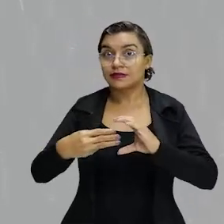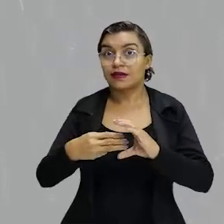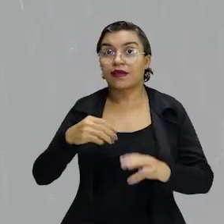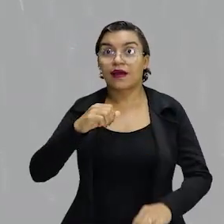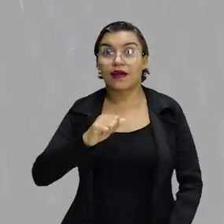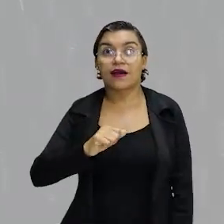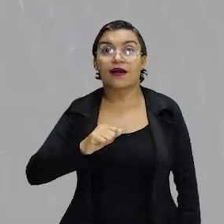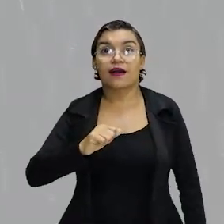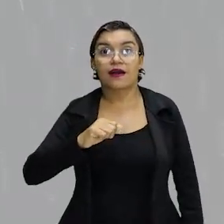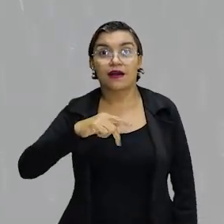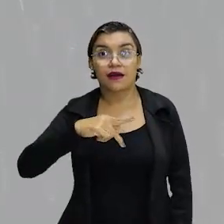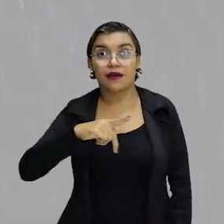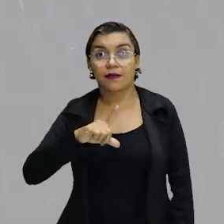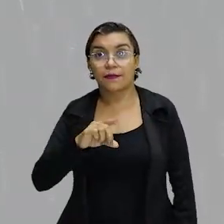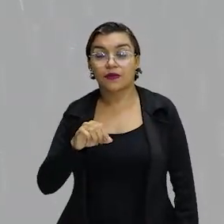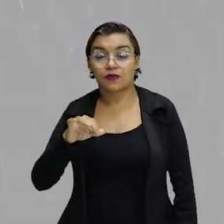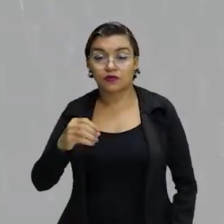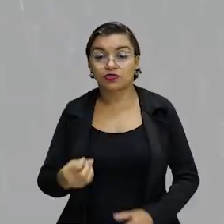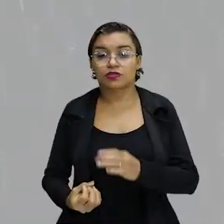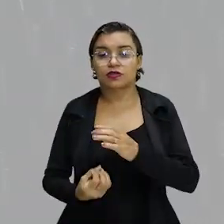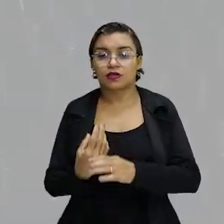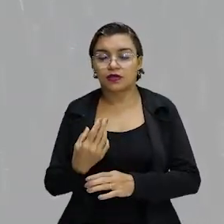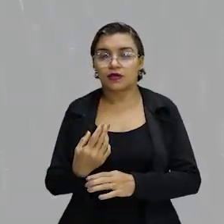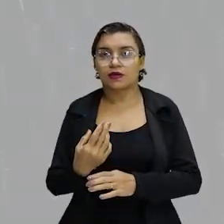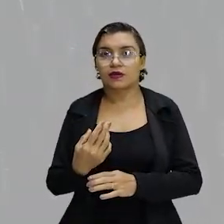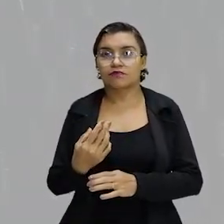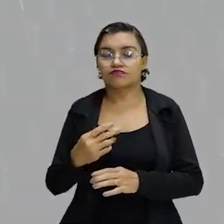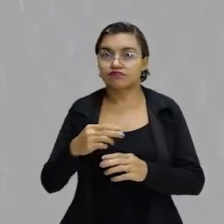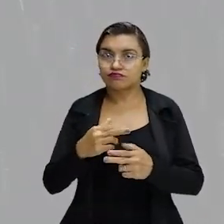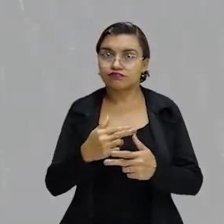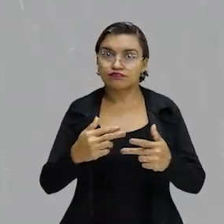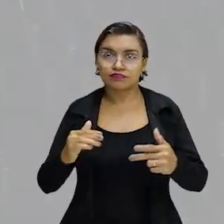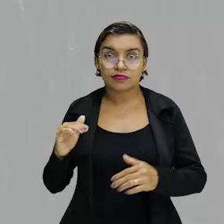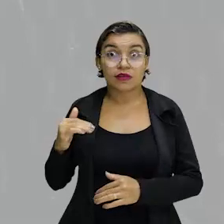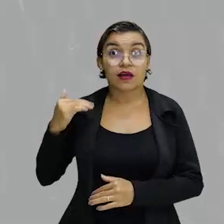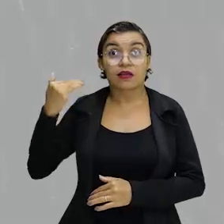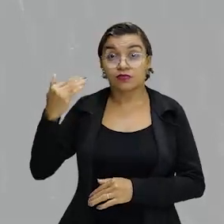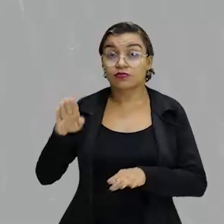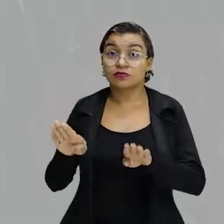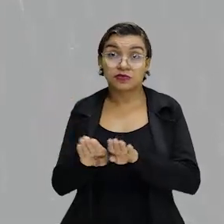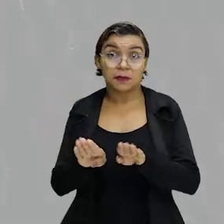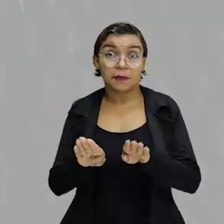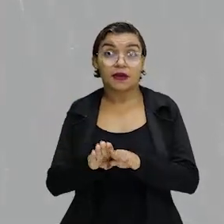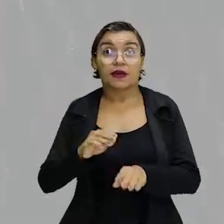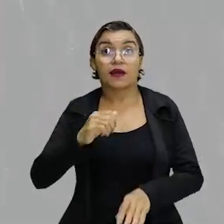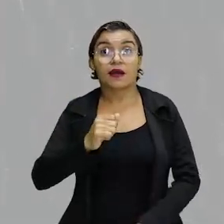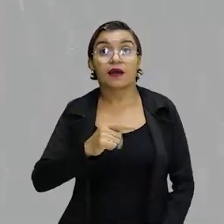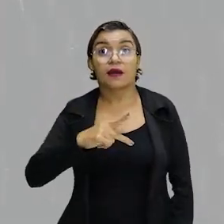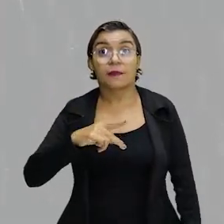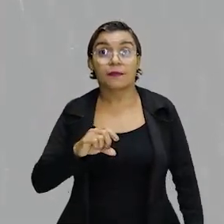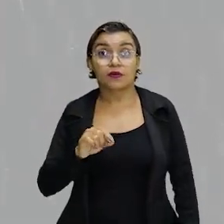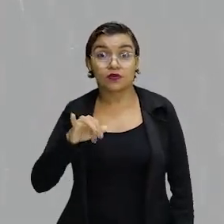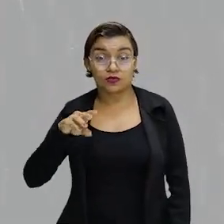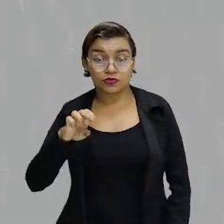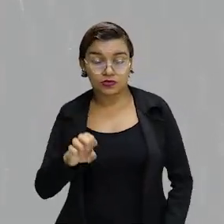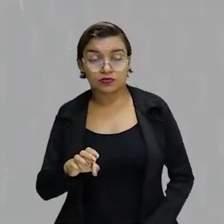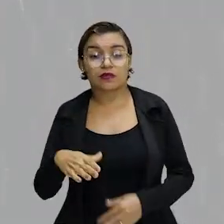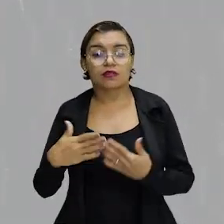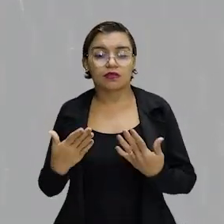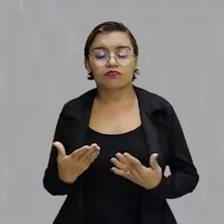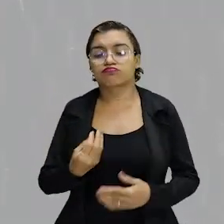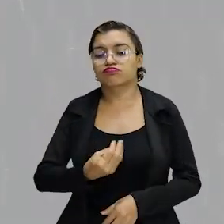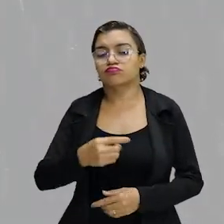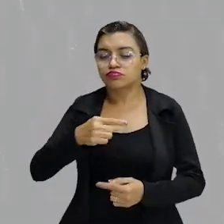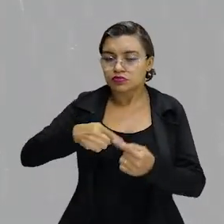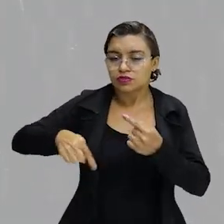haploides que darão origem ao indivíduo adulto haploide também. Então, nesse caso, no ciclo de